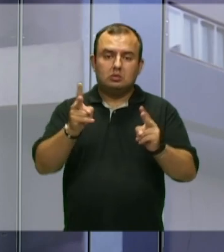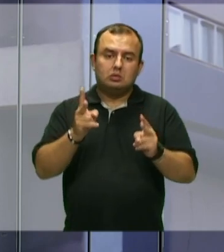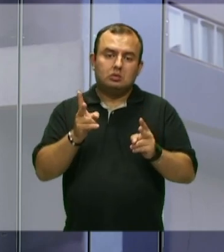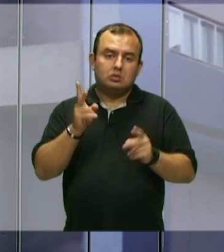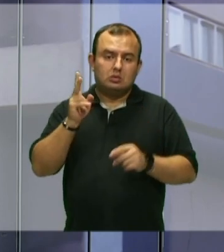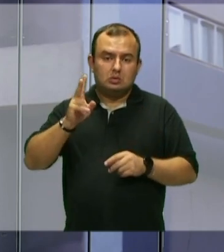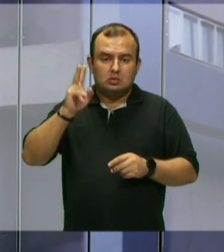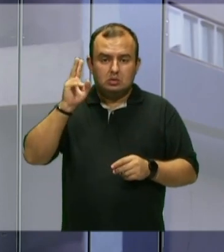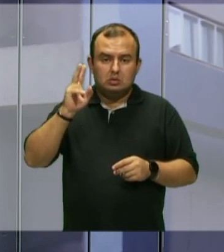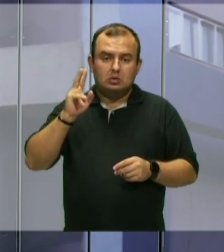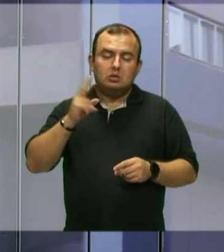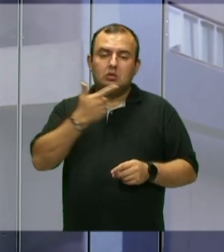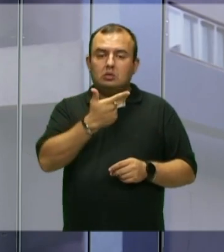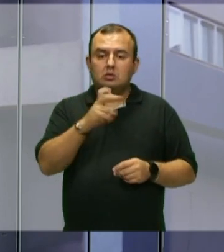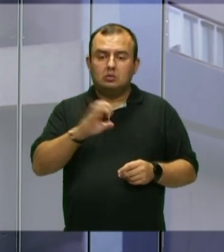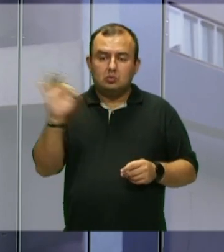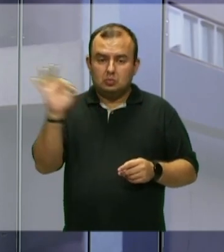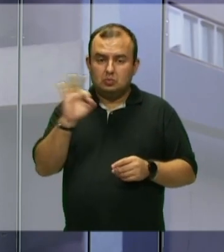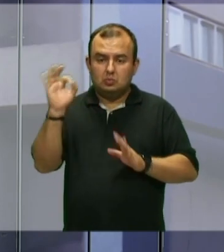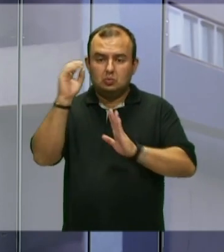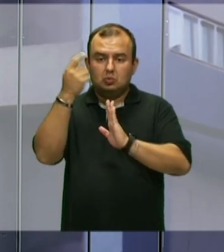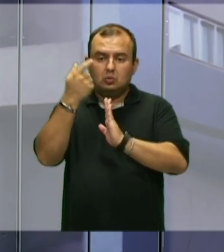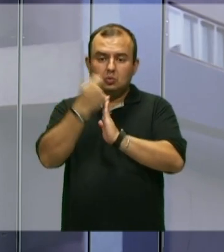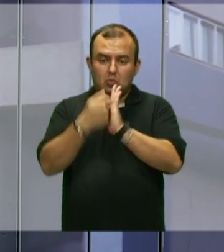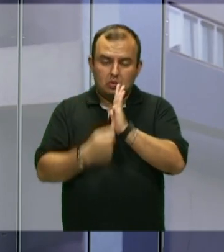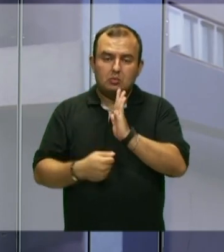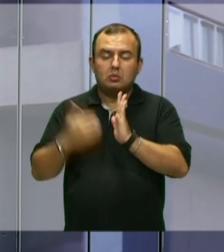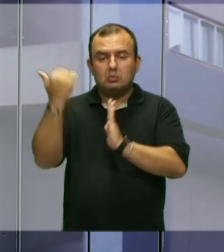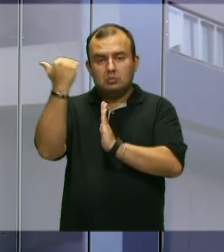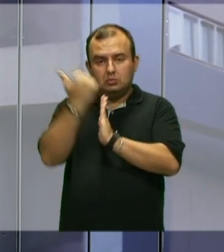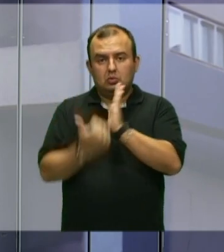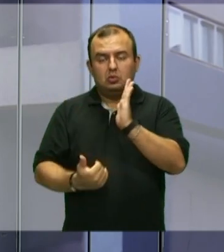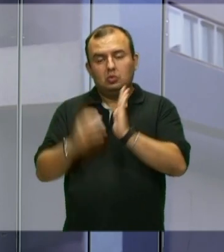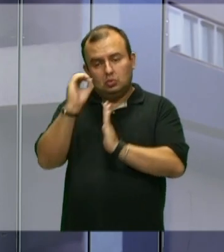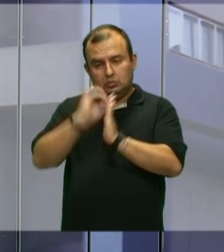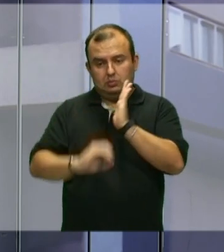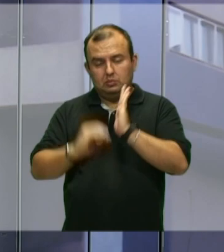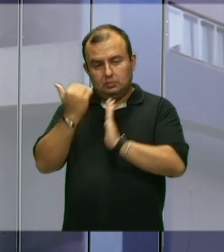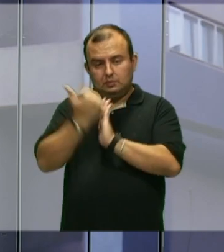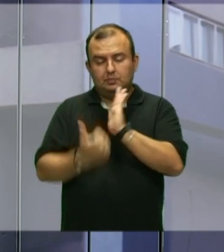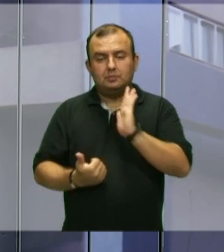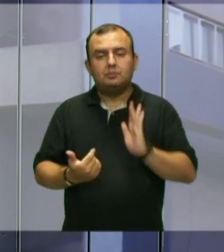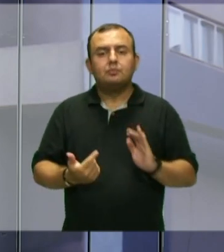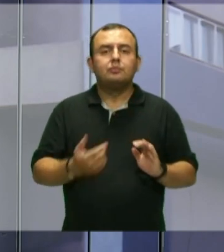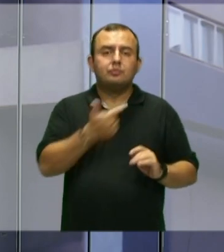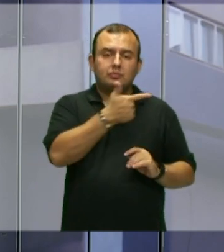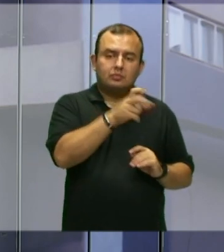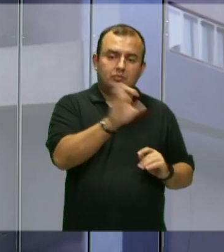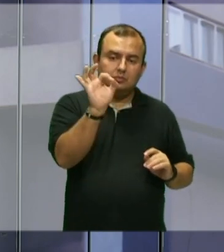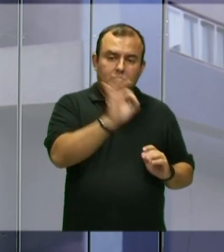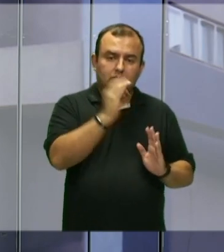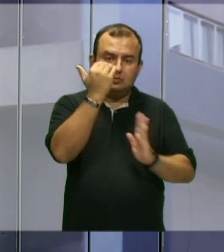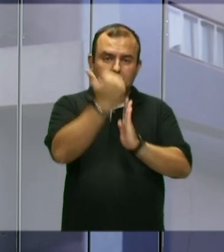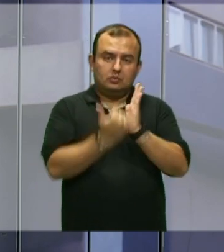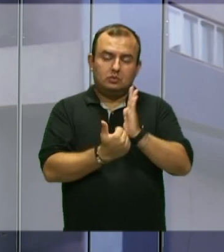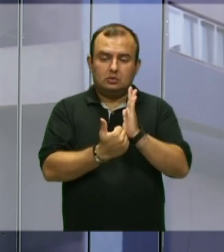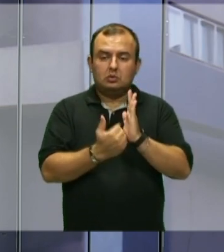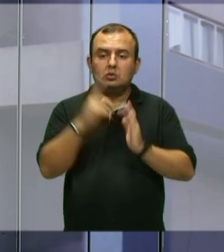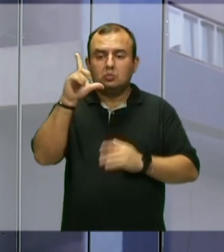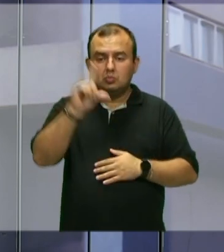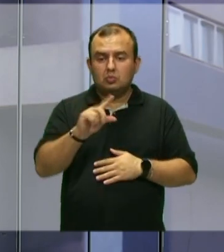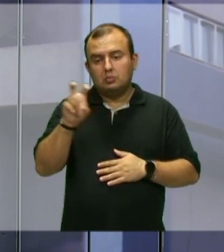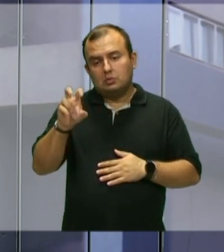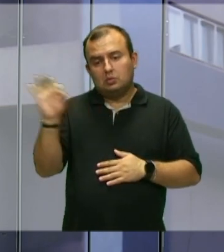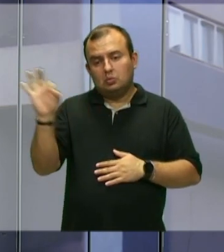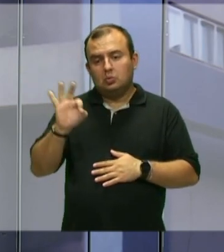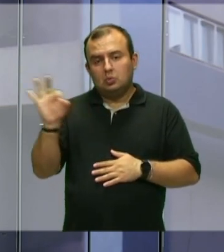Itajaí, o governo ter 25% do orçamento para baixar por decreto, e naquela ocasião eles tinham baixado esse 25% para 5%.